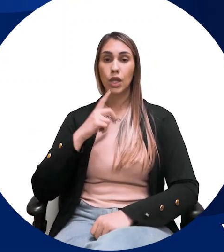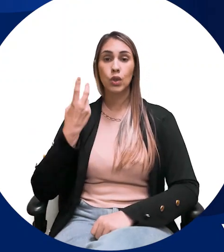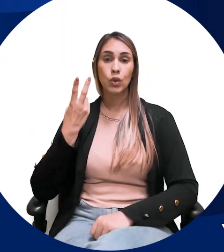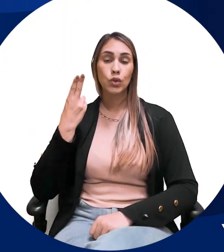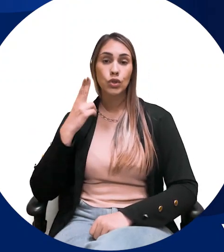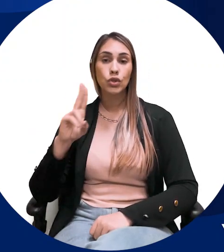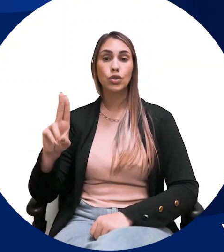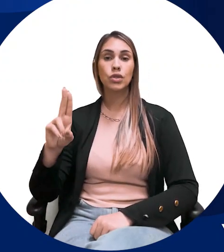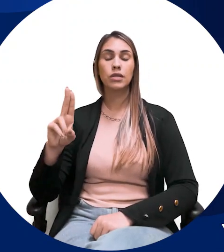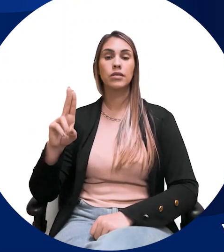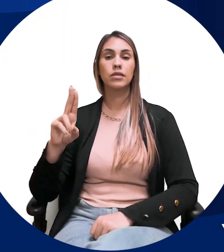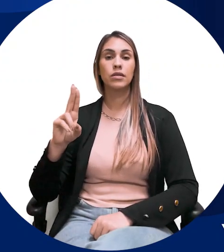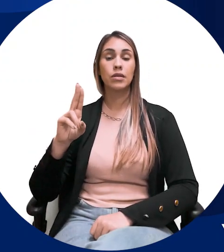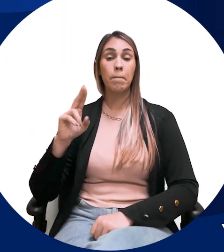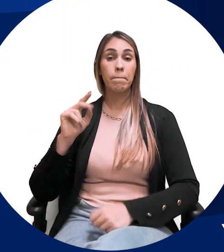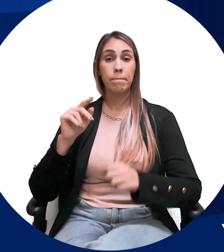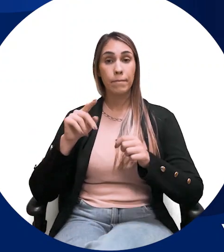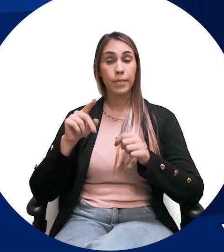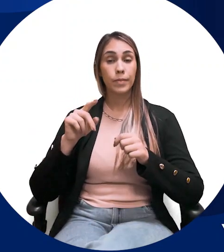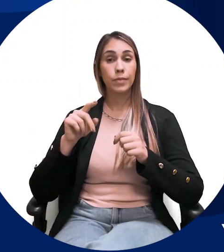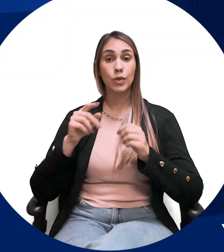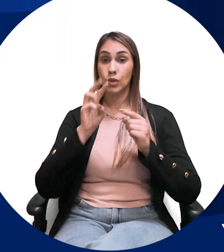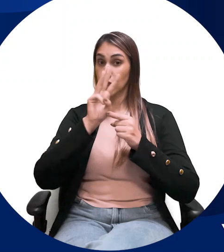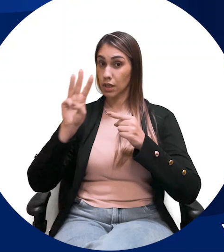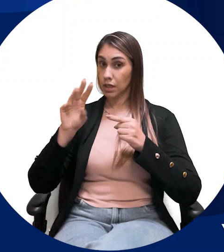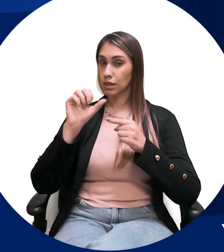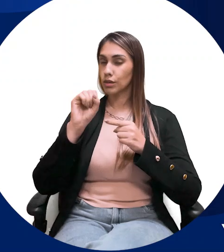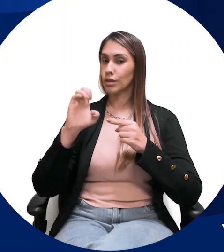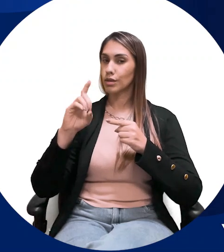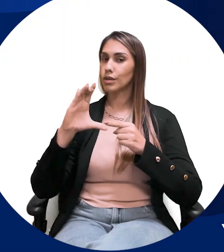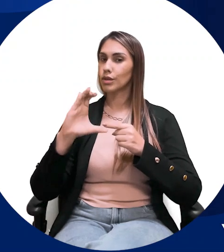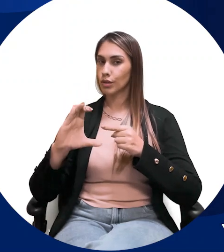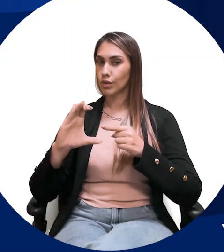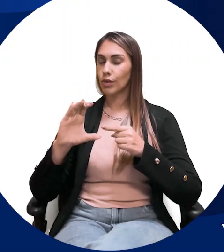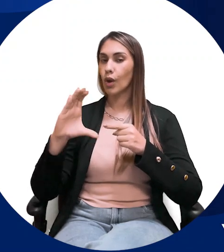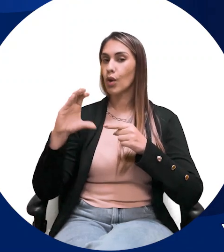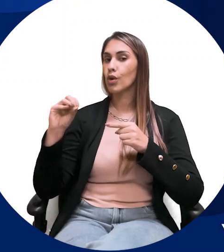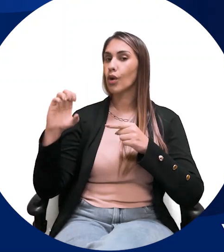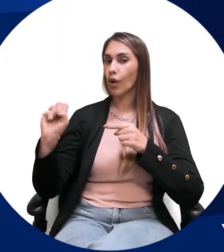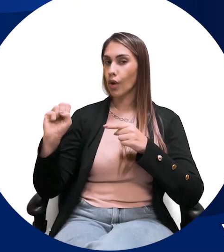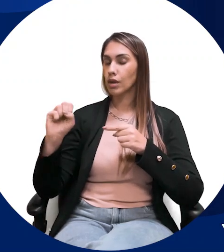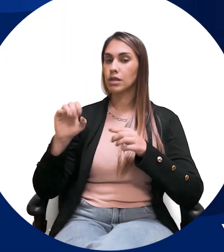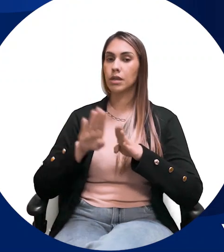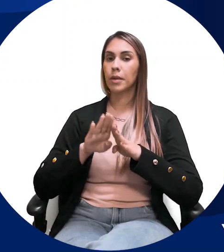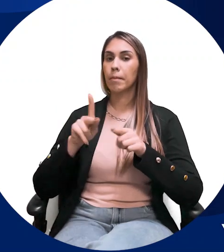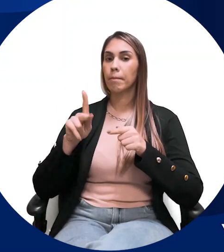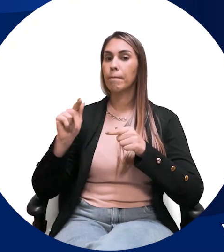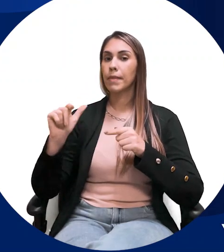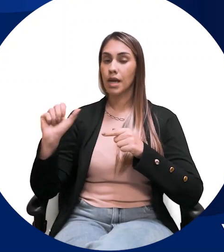servidor terá 2 dias úteis após a publicação do resultado da etapa 2 no site da SEDUC, através do portal COS